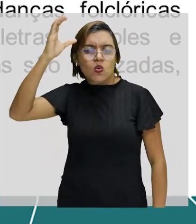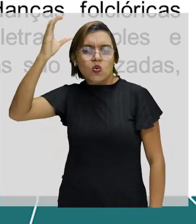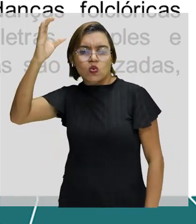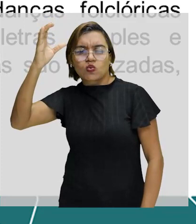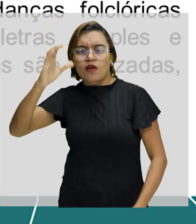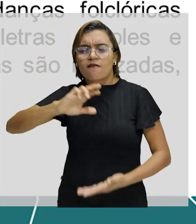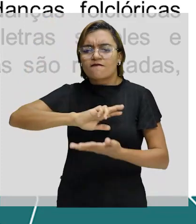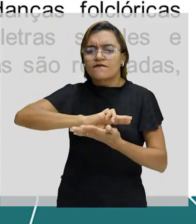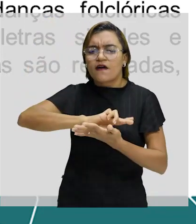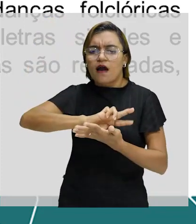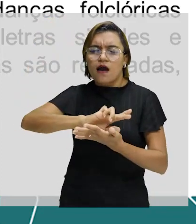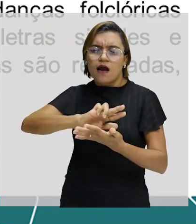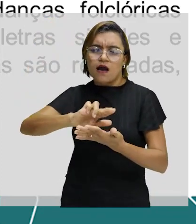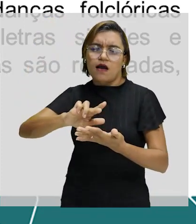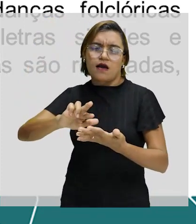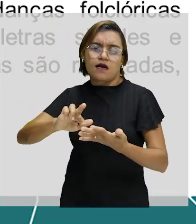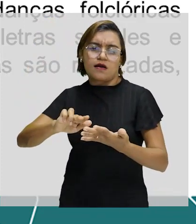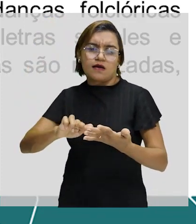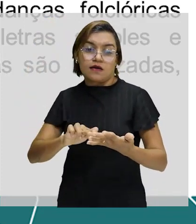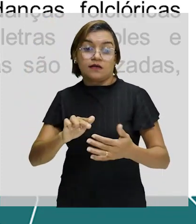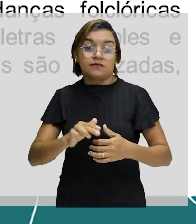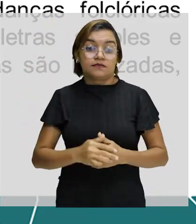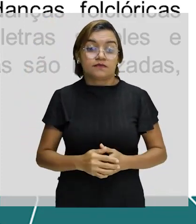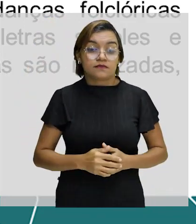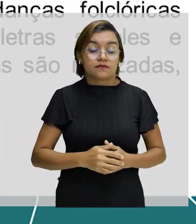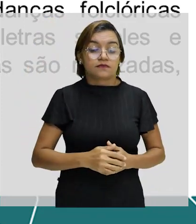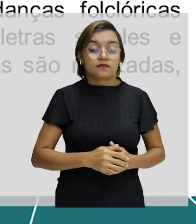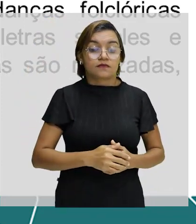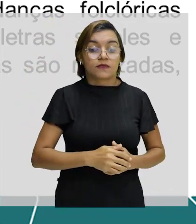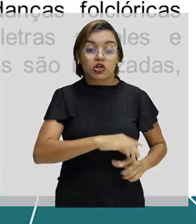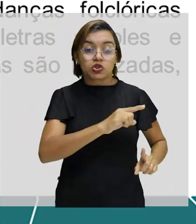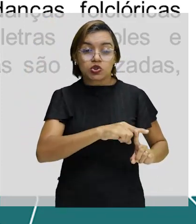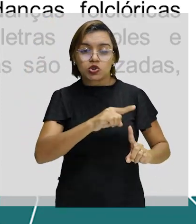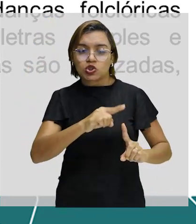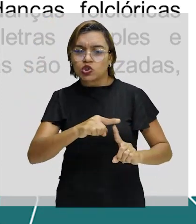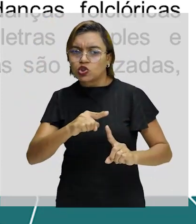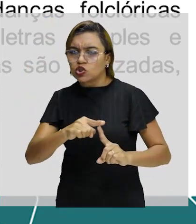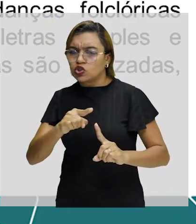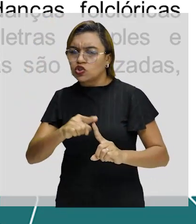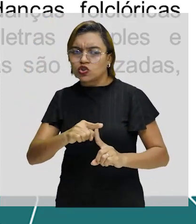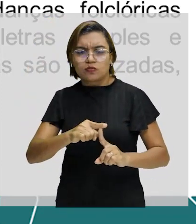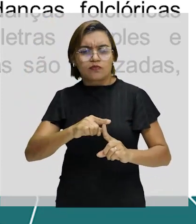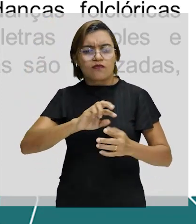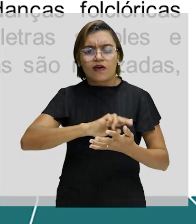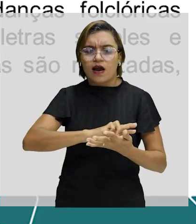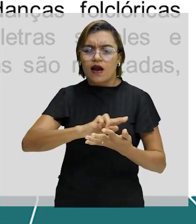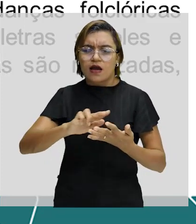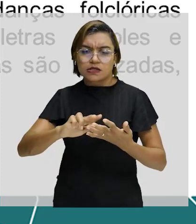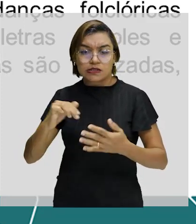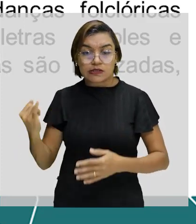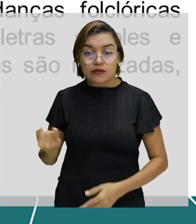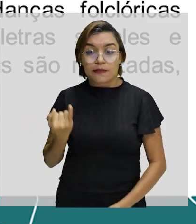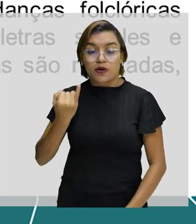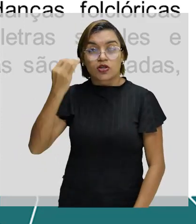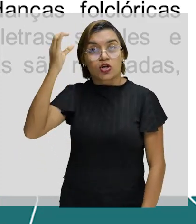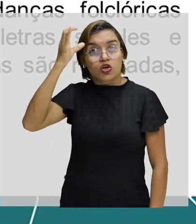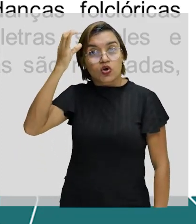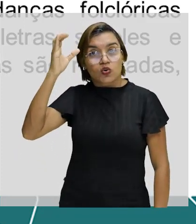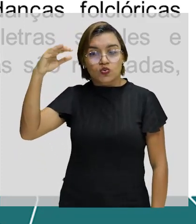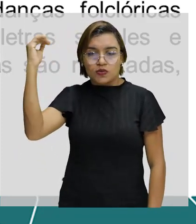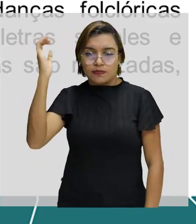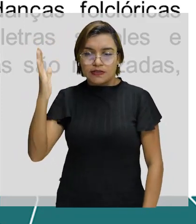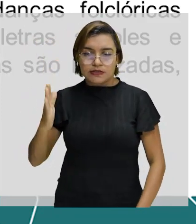tão rica e diversificada, a gama de modalidades são enormes e muito importantes para a cultura